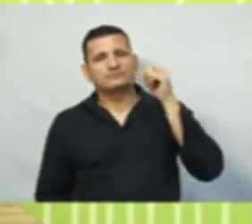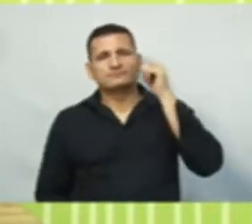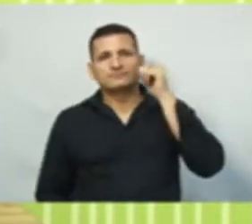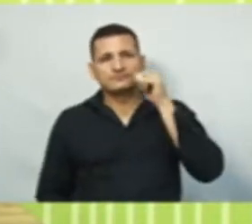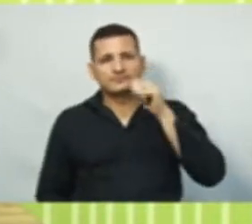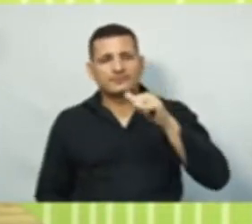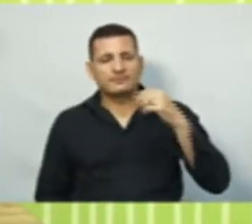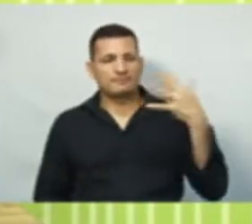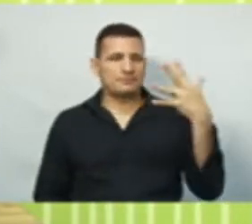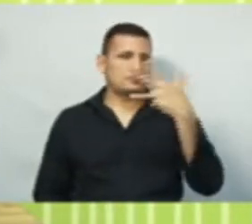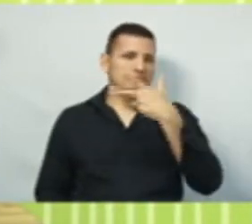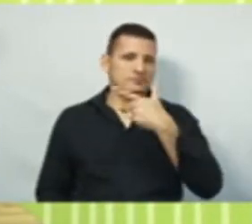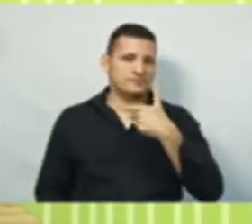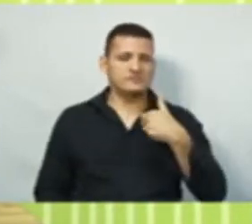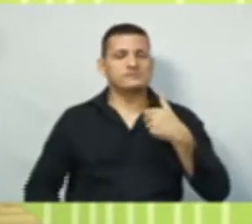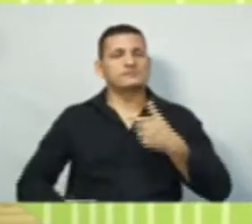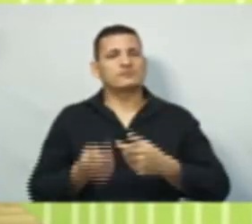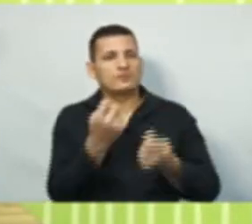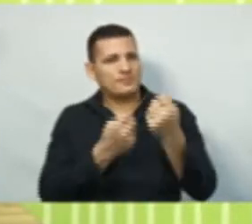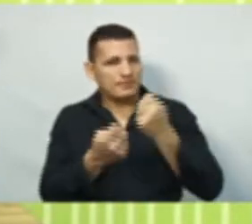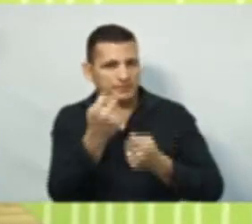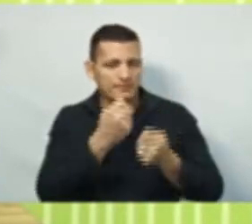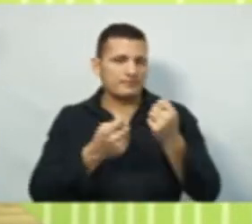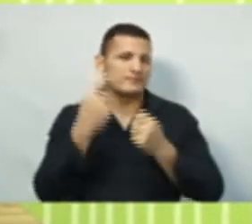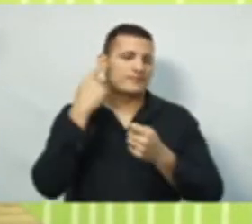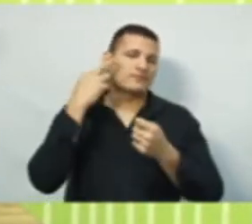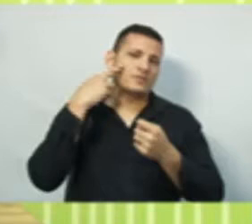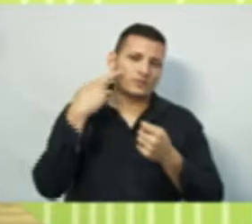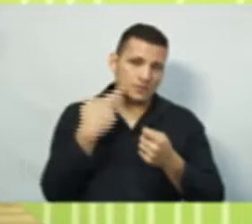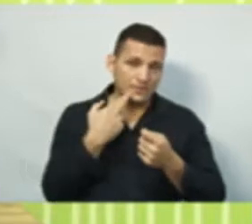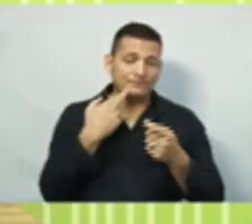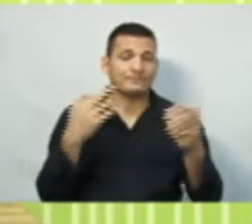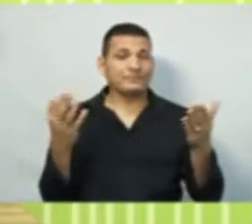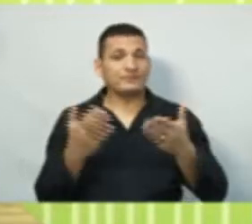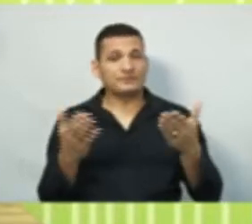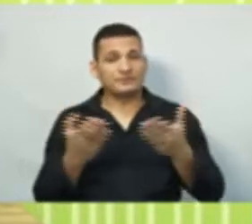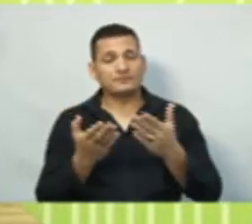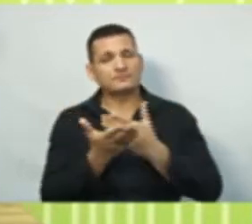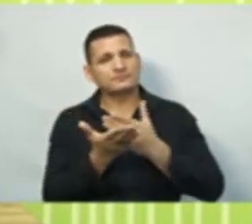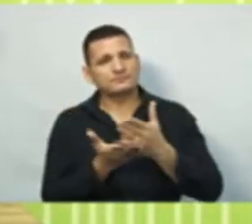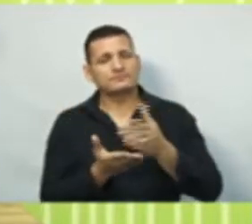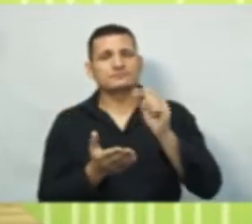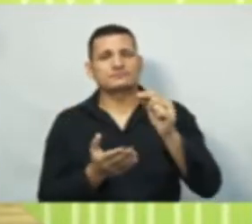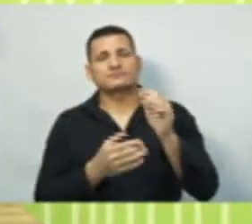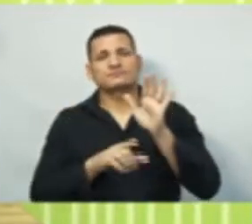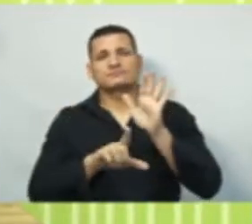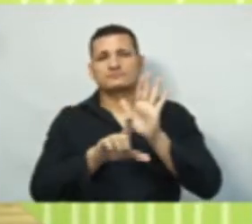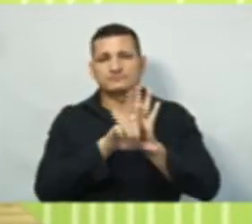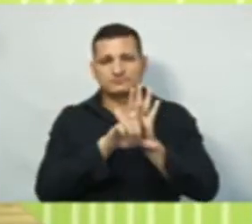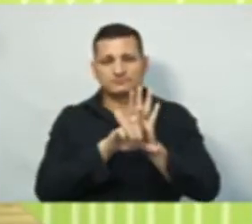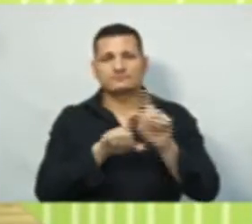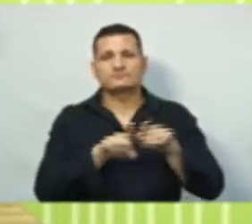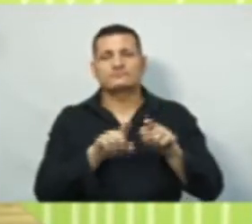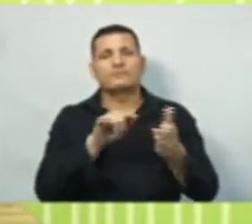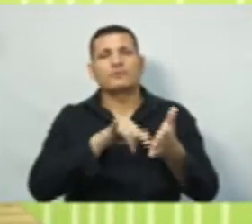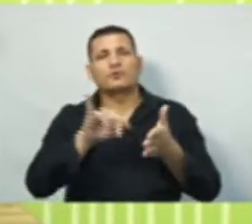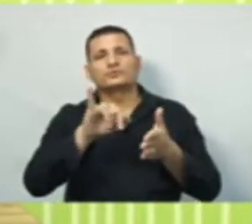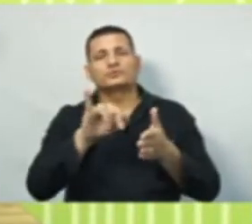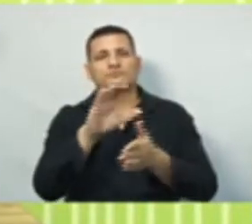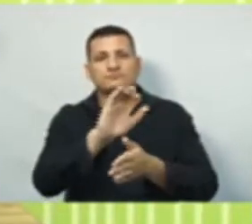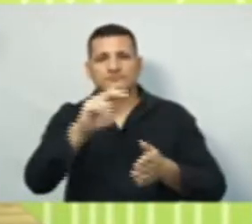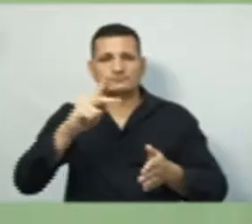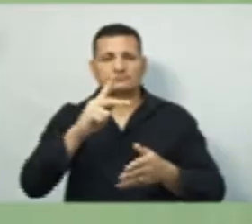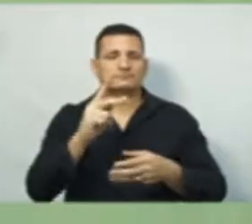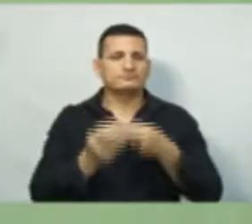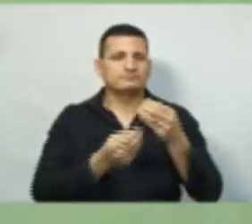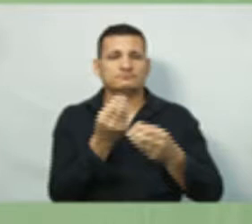passaram aqui sobre a economia de Rondônia e agora nós vamos começar com legislação e tributação das cooperativas.